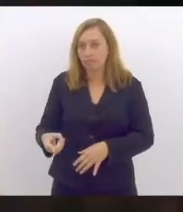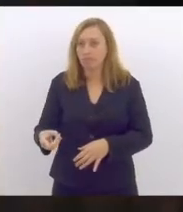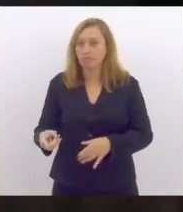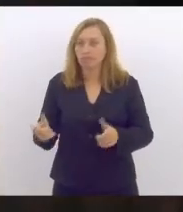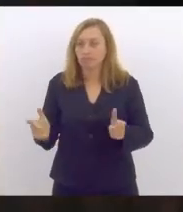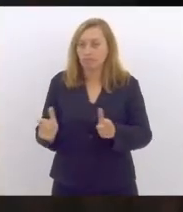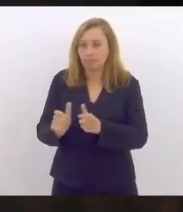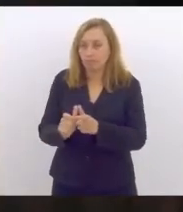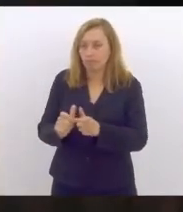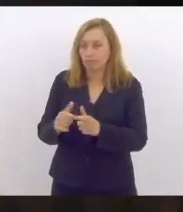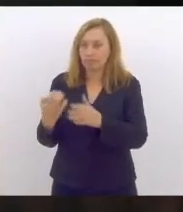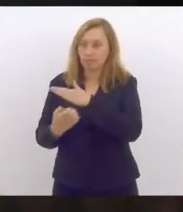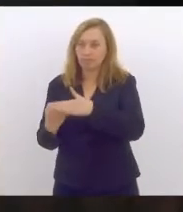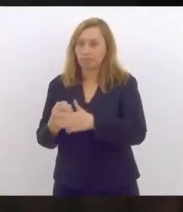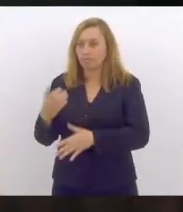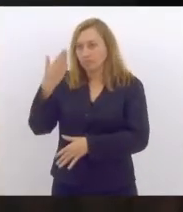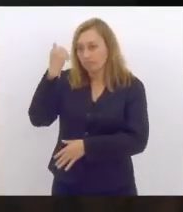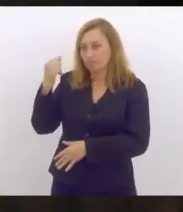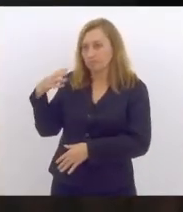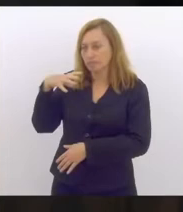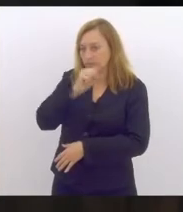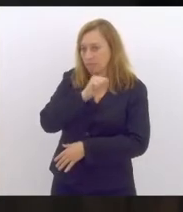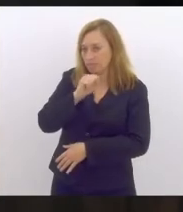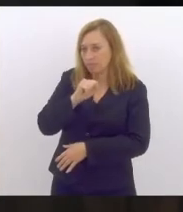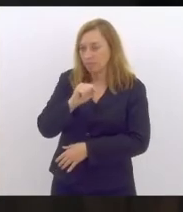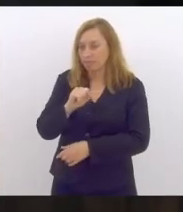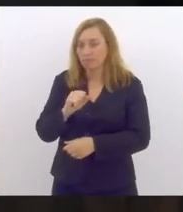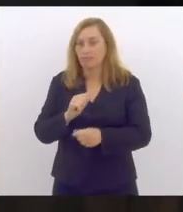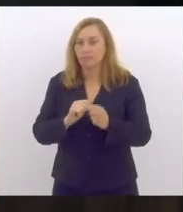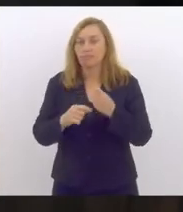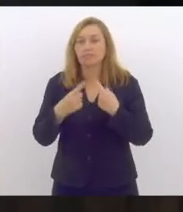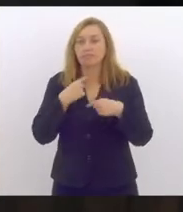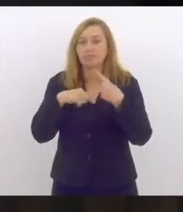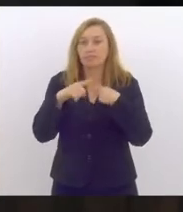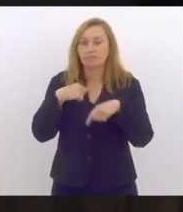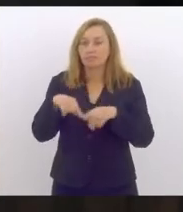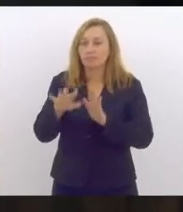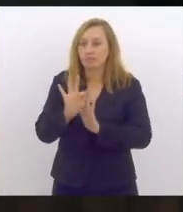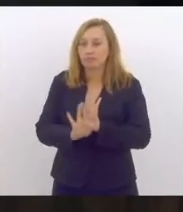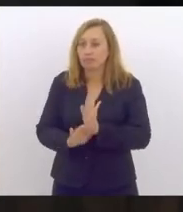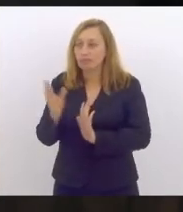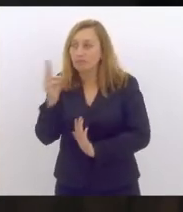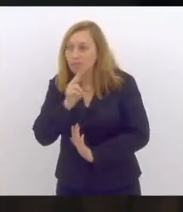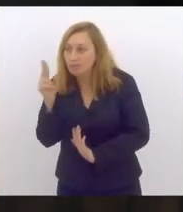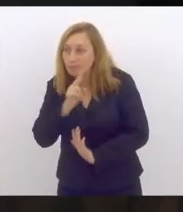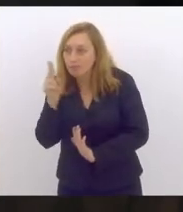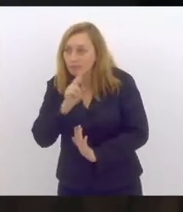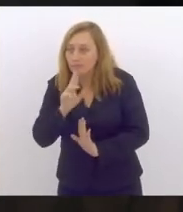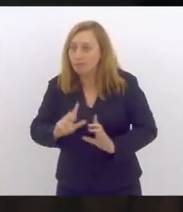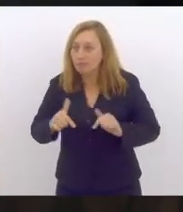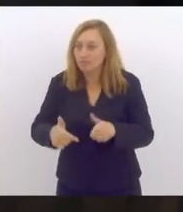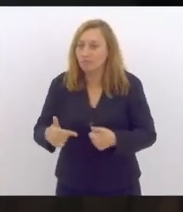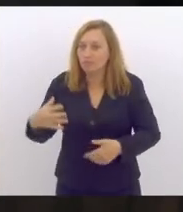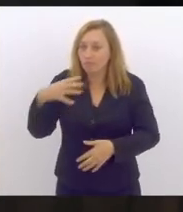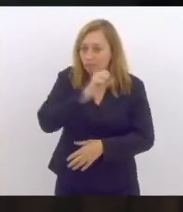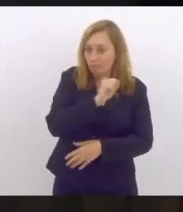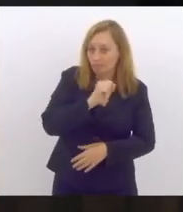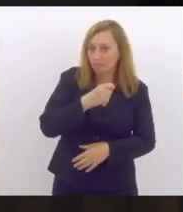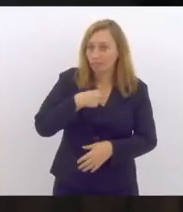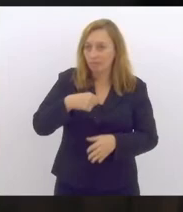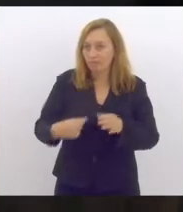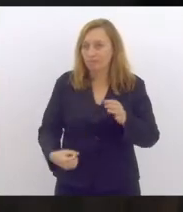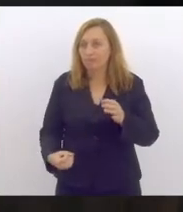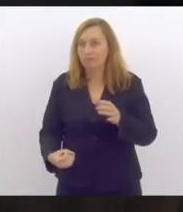eu, rapidamente, sabendo que Vossa Excelência é cioso dos textos, eu já me socorri, eu mesmo me